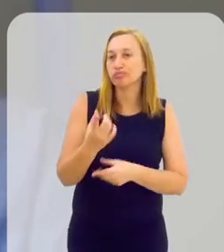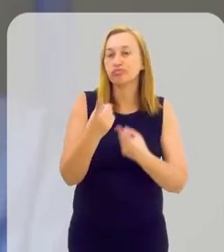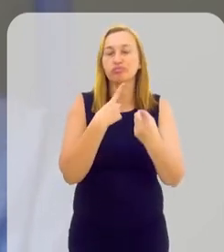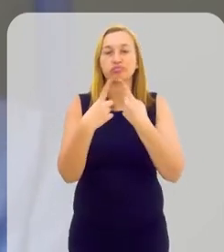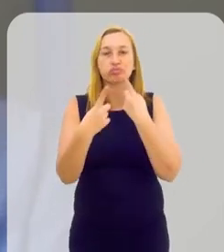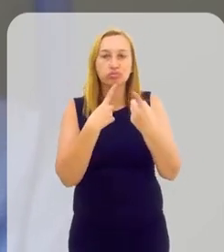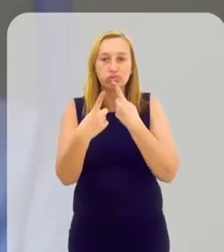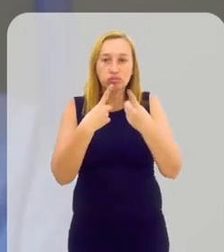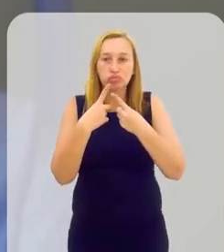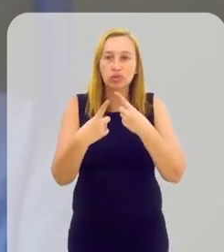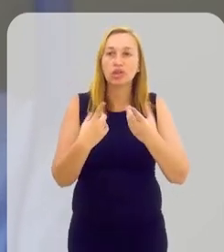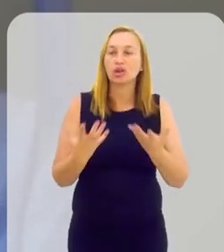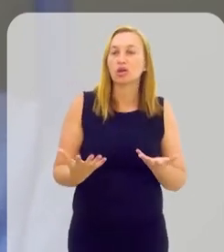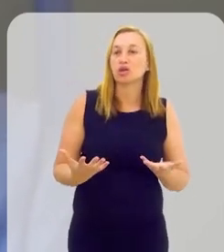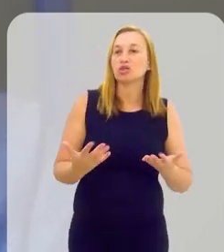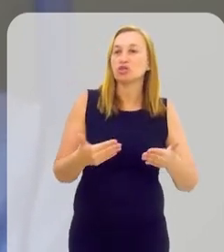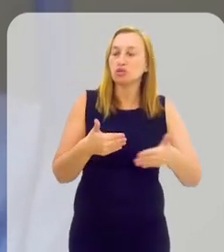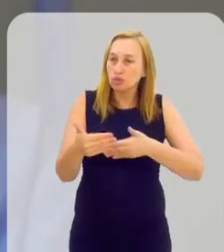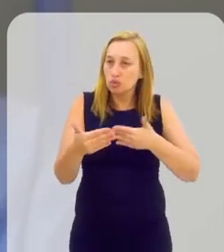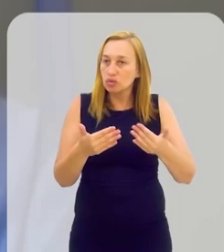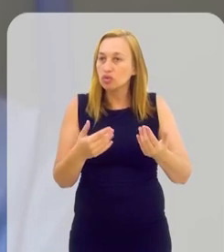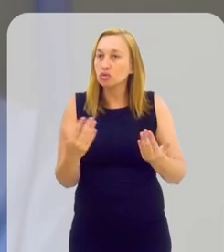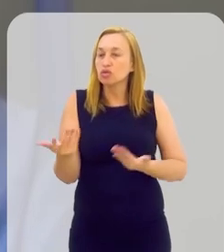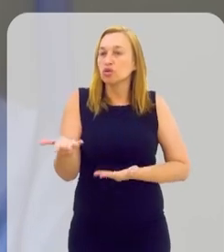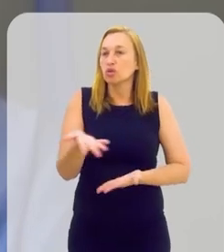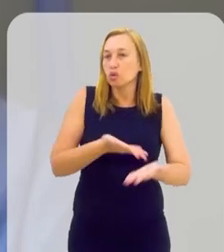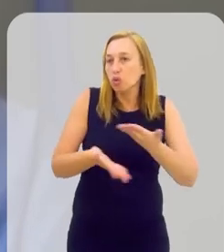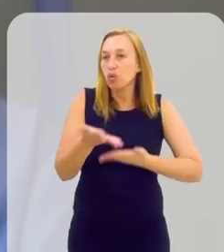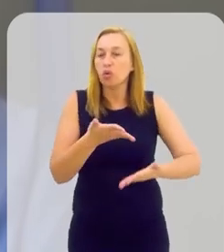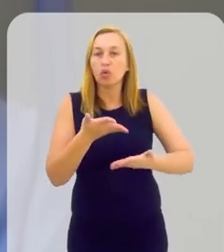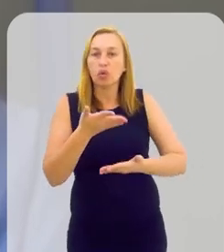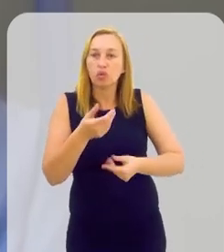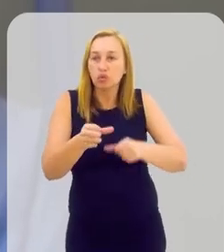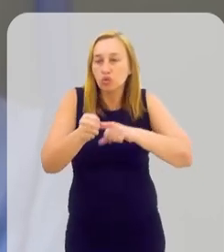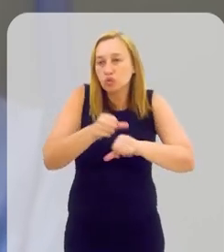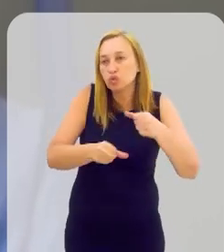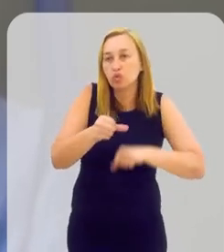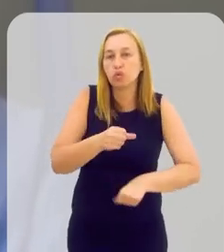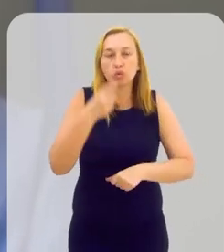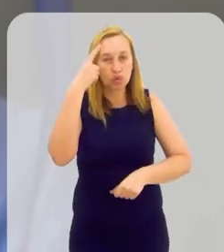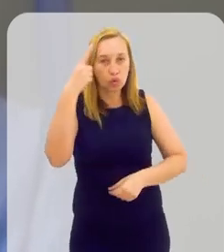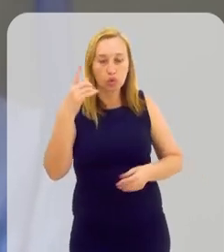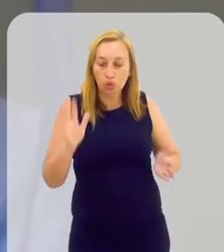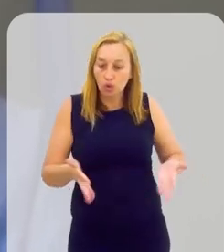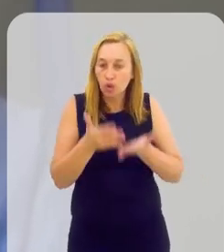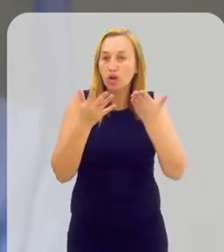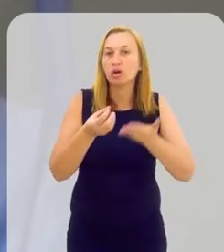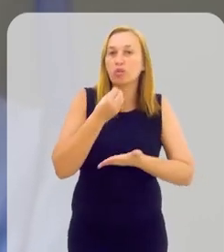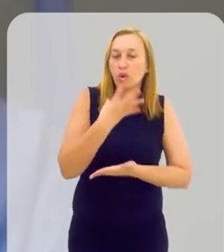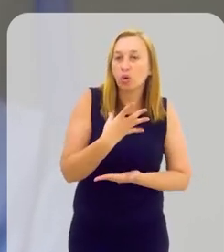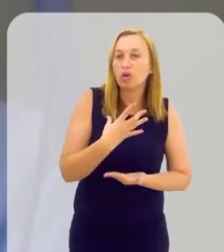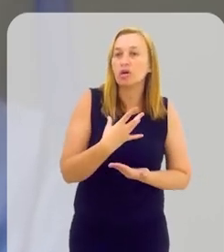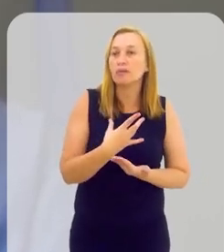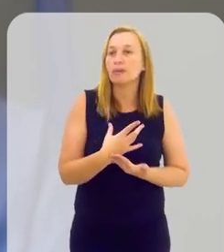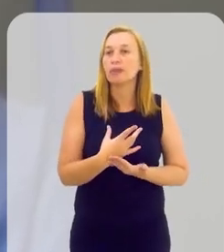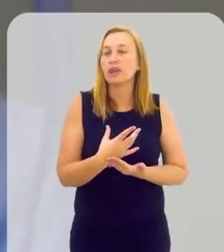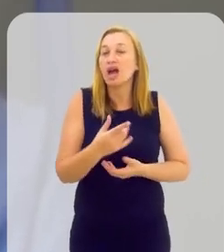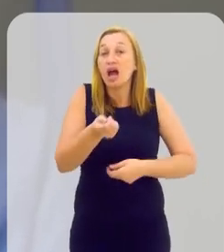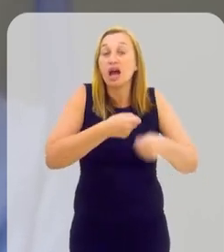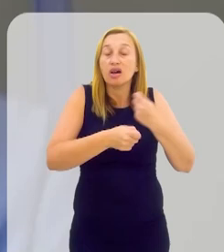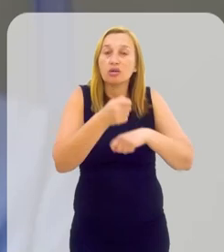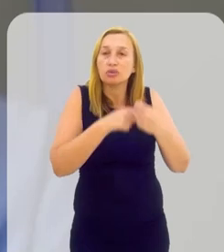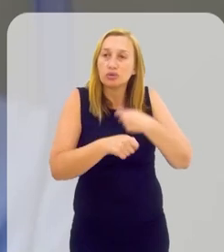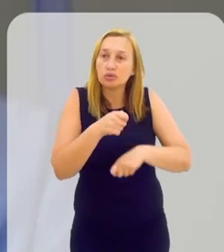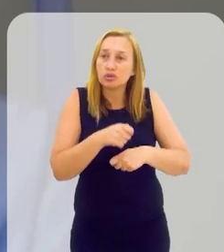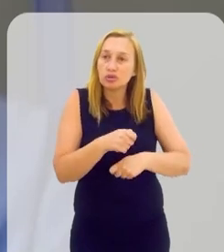de discussão, de coesão, de troca de ideias, teve uma iniciativa muito louvável, porque